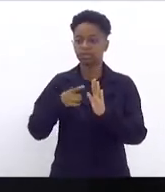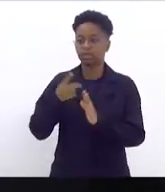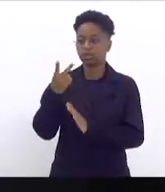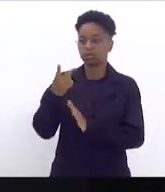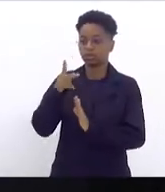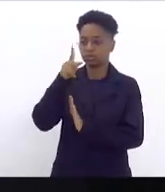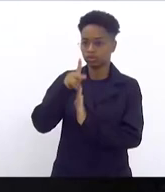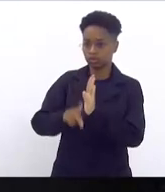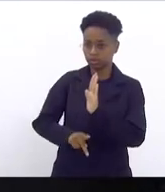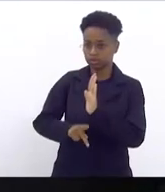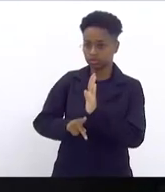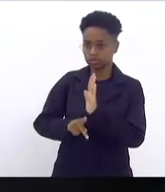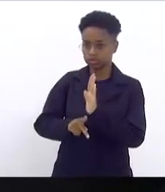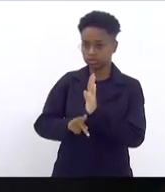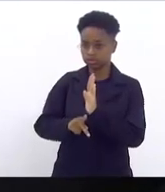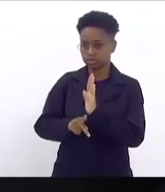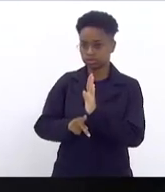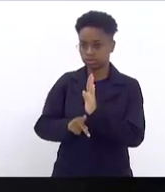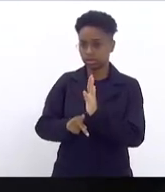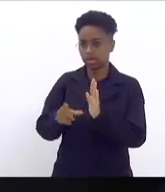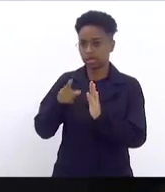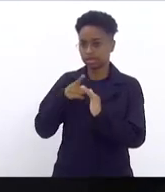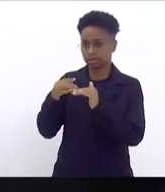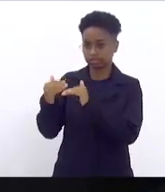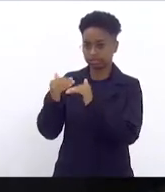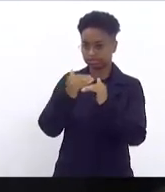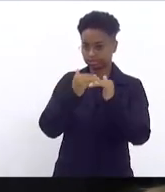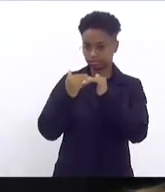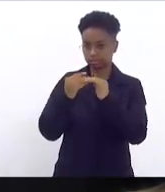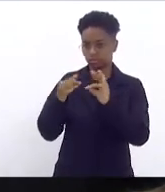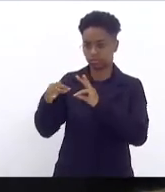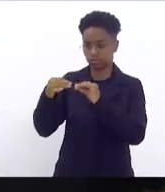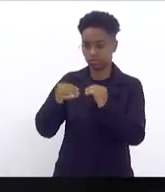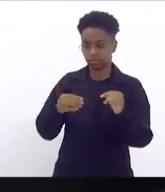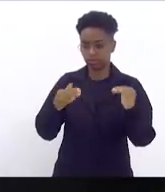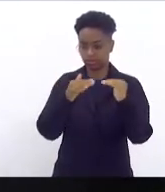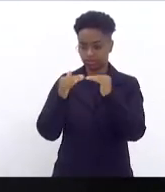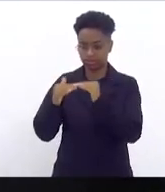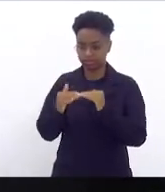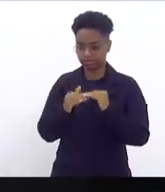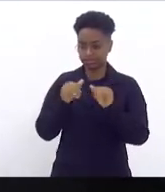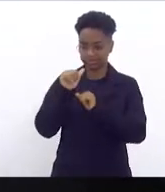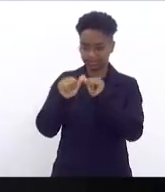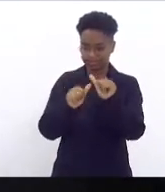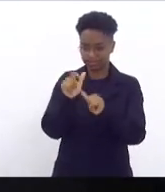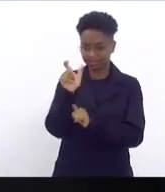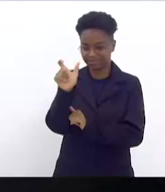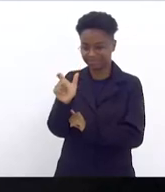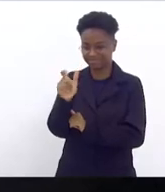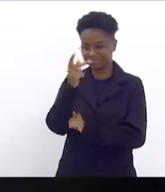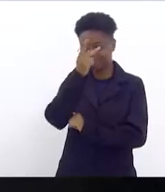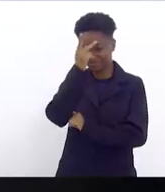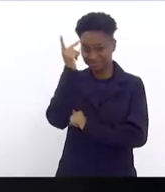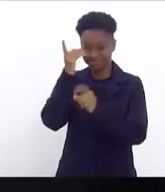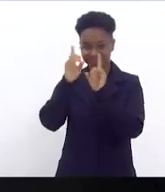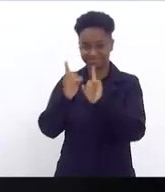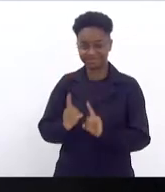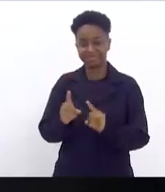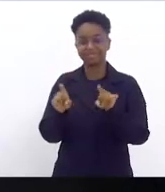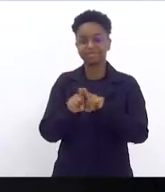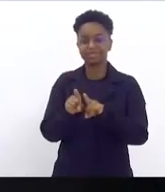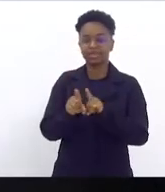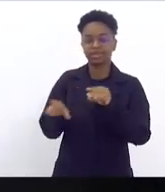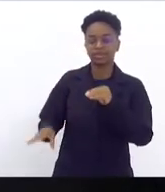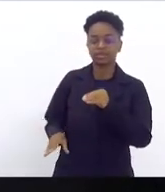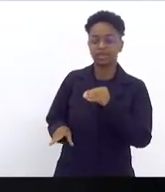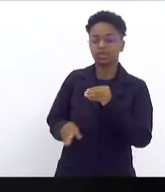a palavra portador, foi unânime o posicionamento para que mudássemos para pessoa com deficiência. Então, passar a incluir também nas